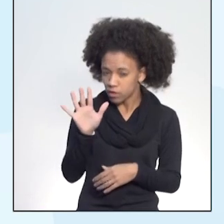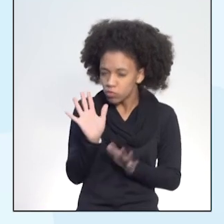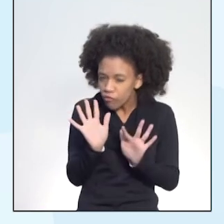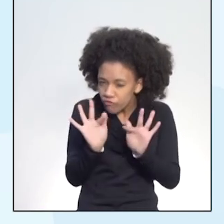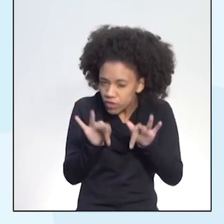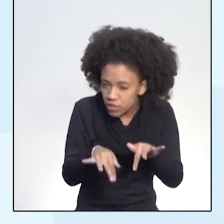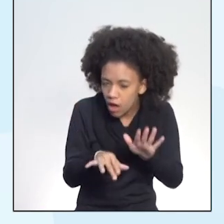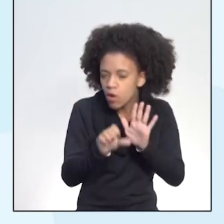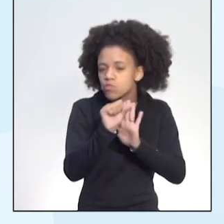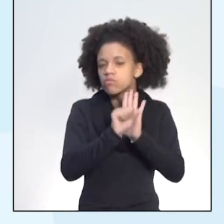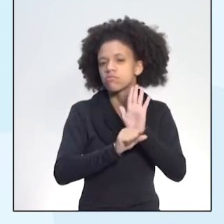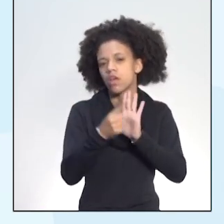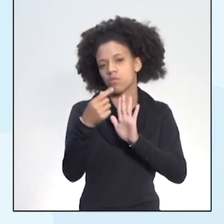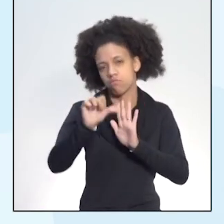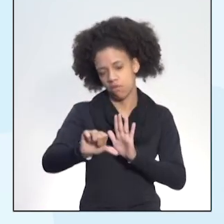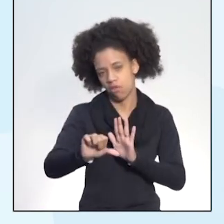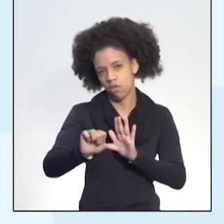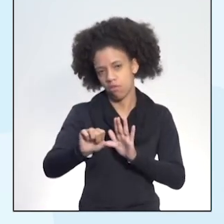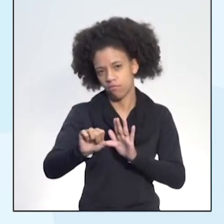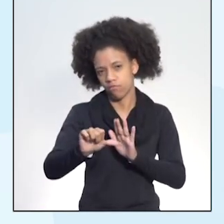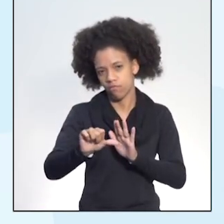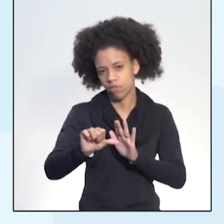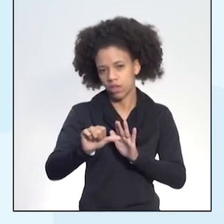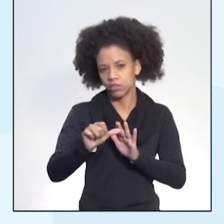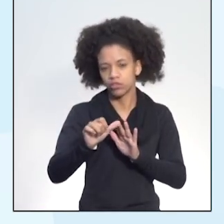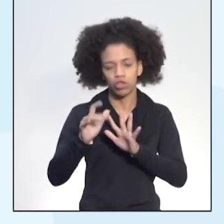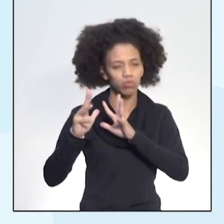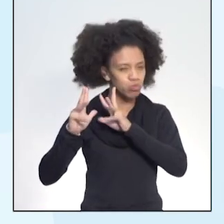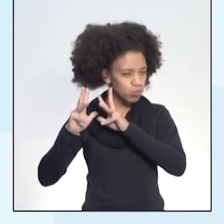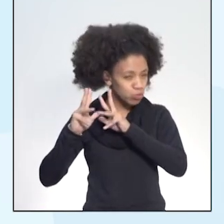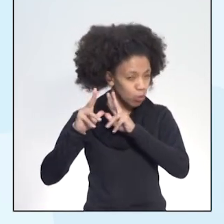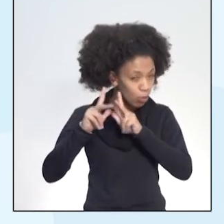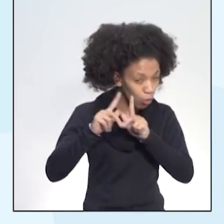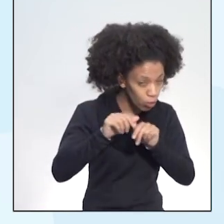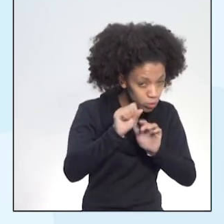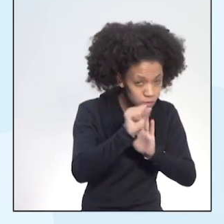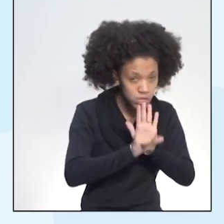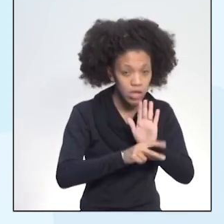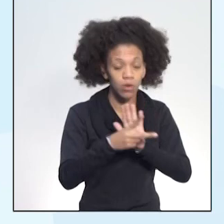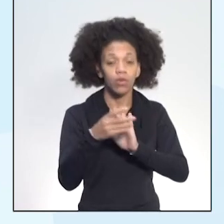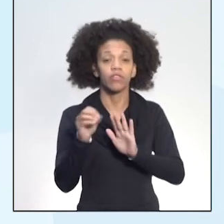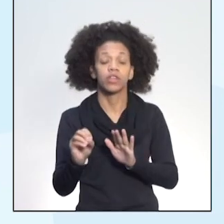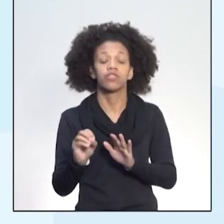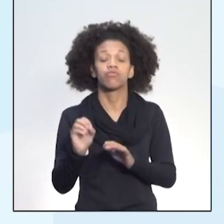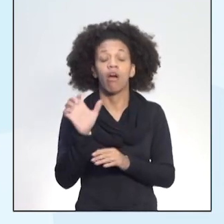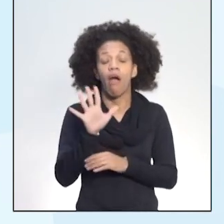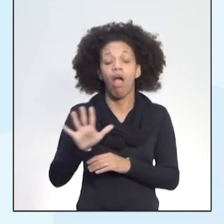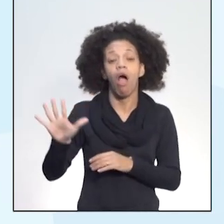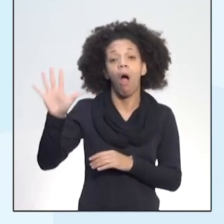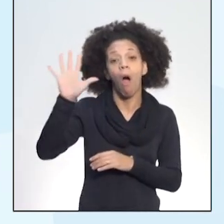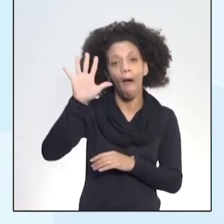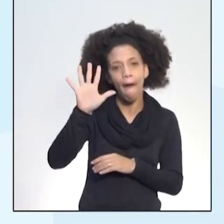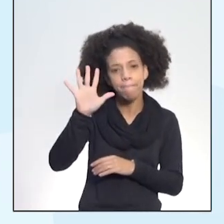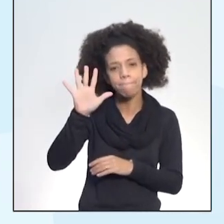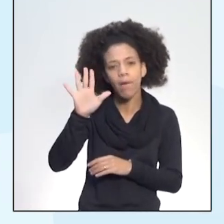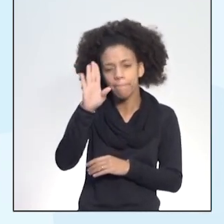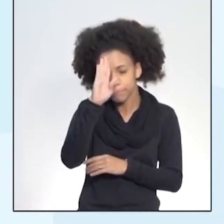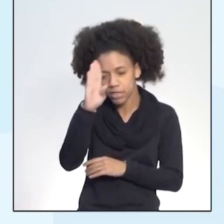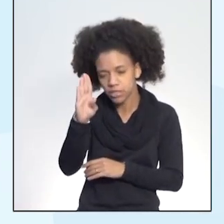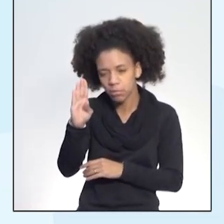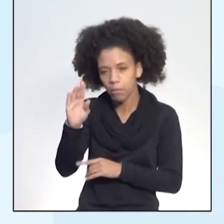século XIX, entrando por todo o século XX. A Europa, principalmente essa parte